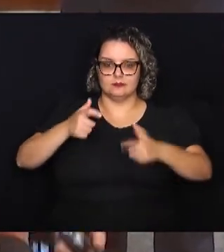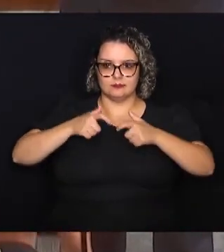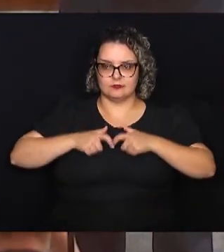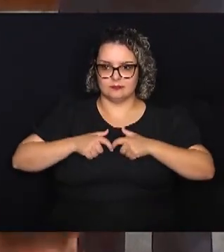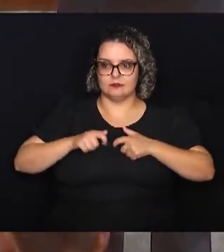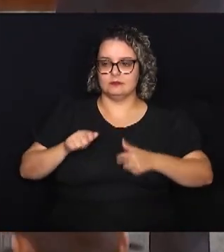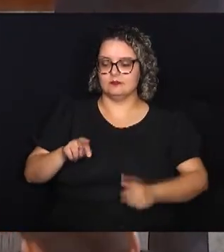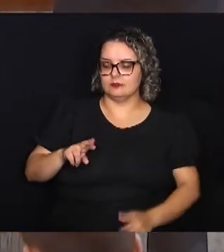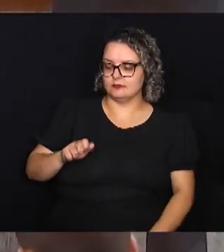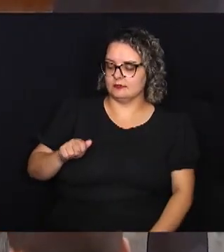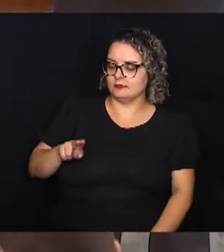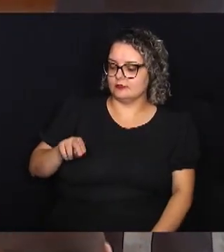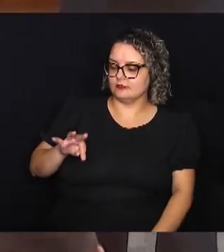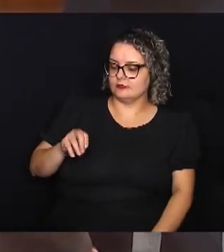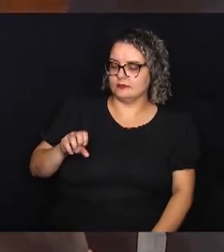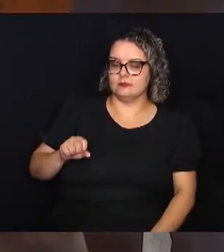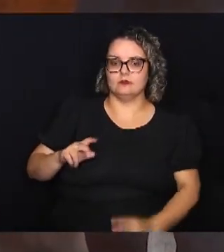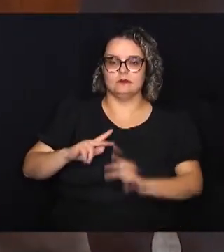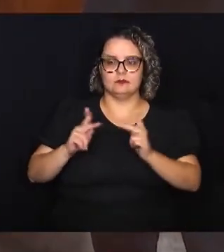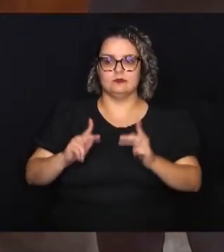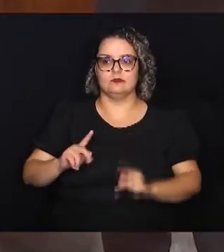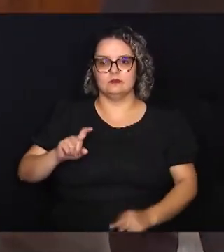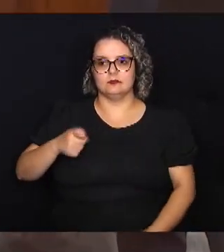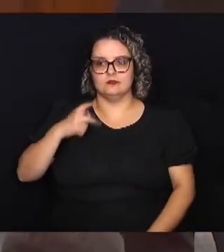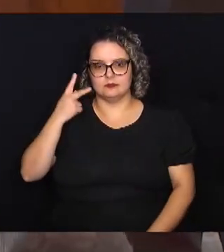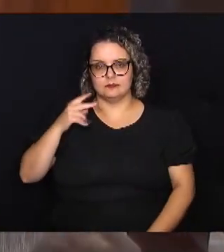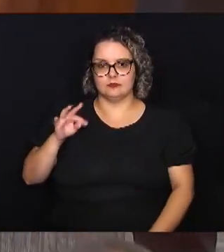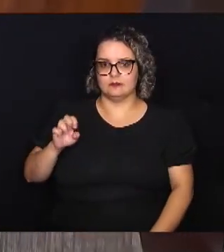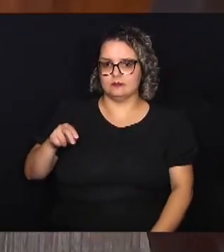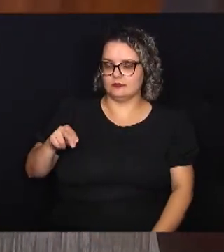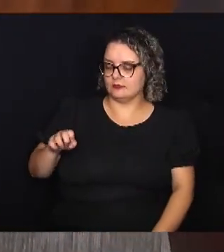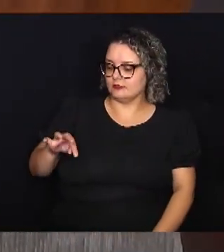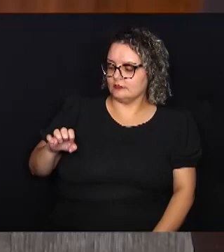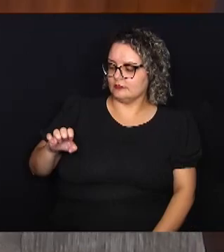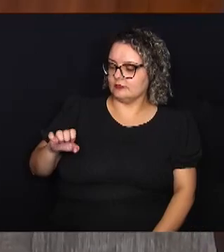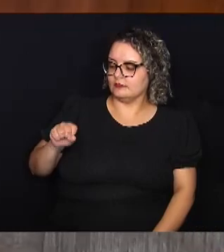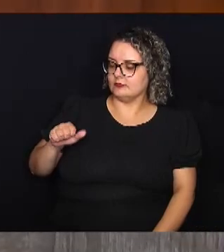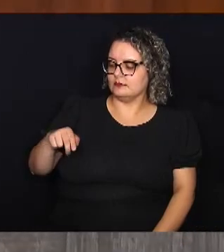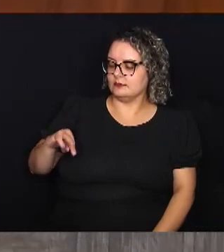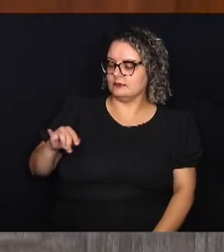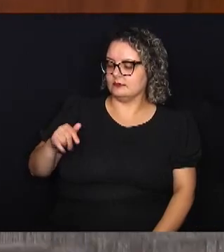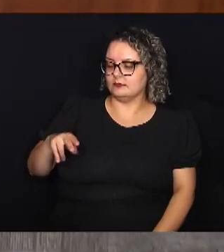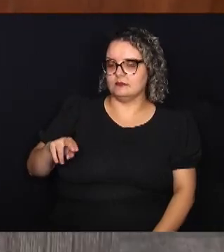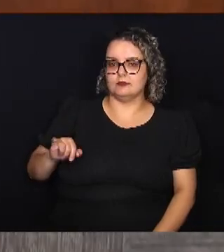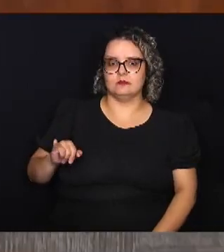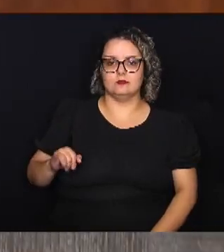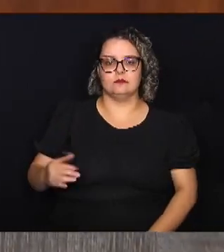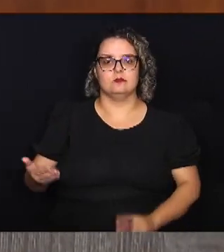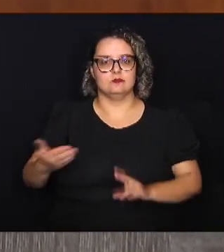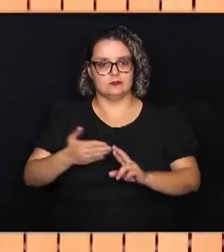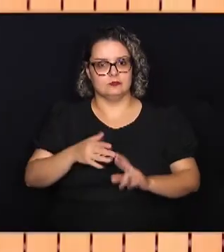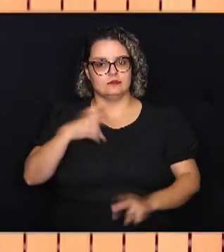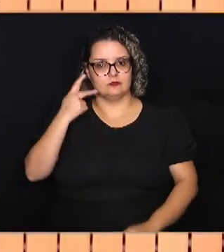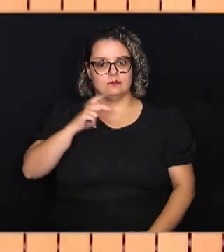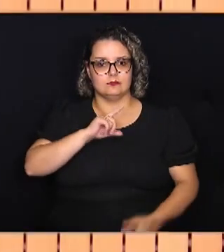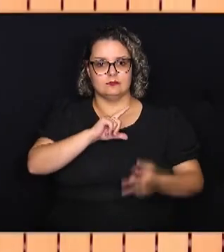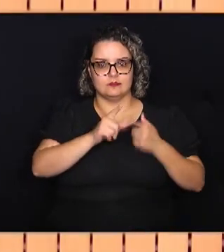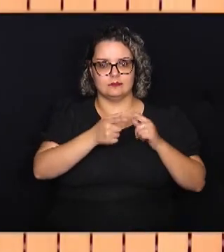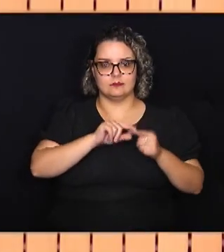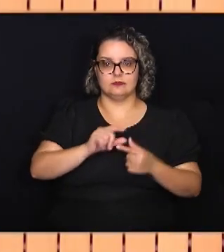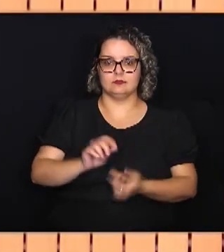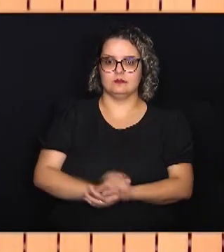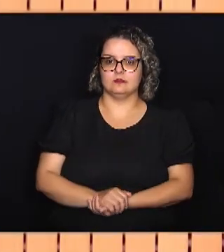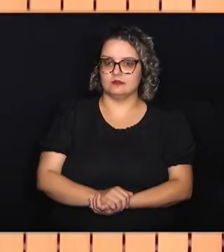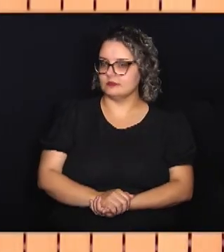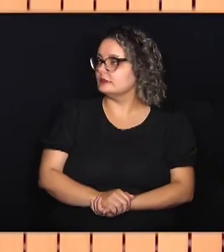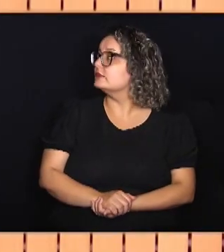da Paz, concedidas pelo ex-vereador Tenente Santini e representado pelo vereador Major Jaime. Eu,